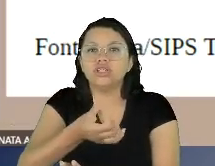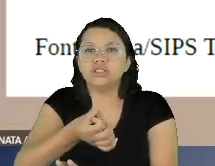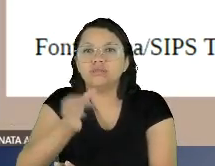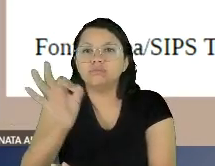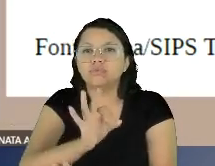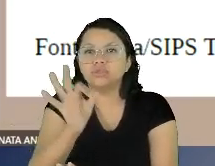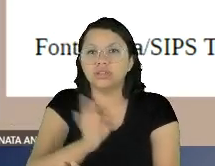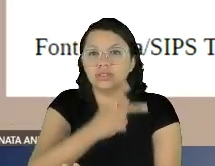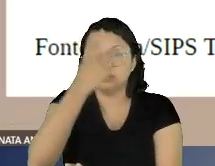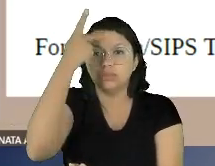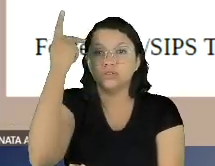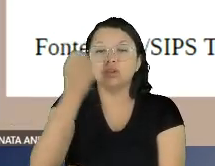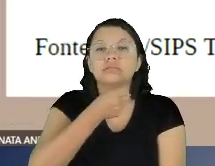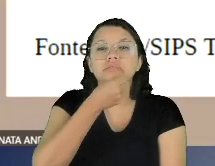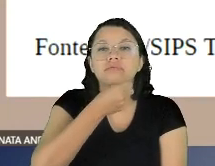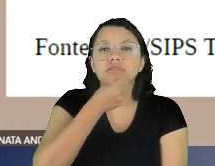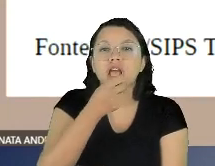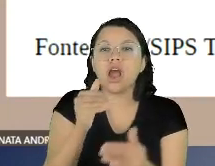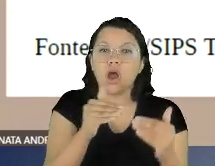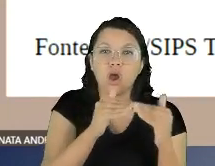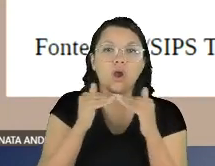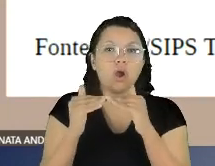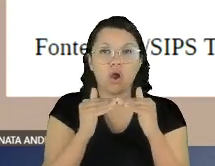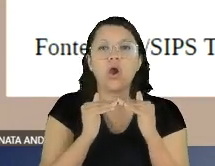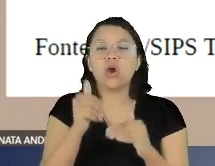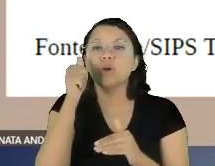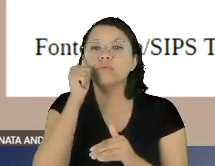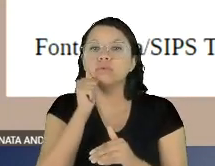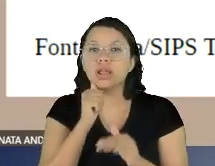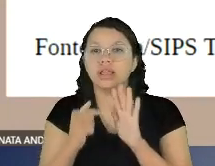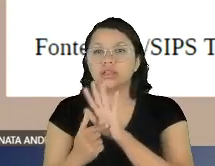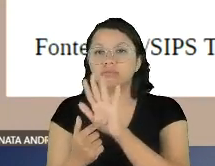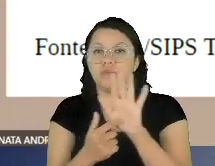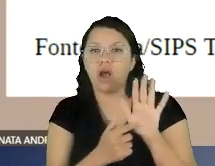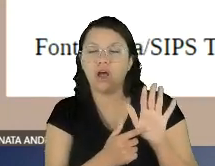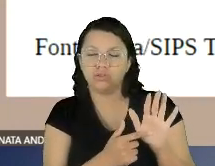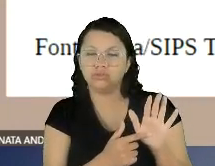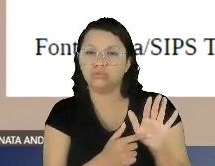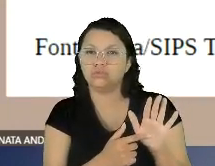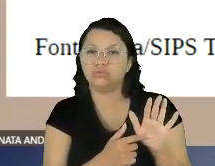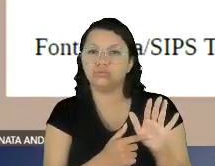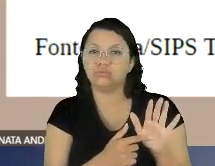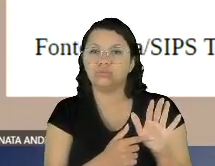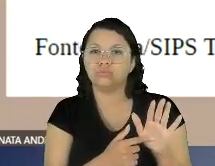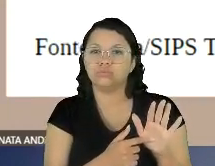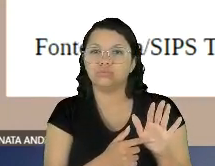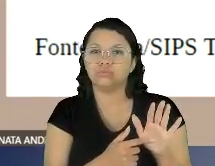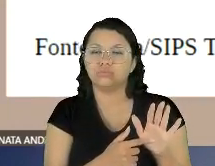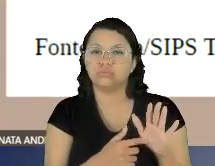das pessoas entrevistadas concordaram que mulheres que mostram